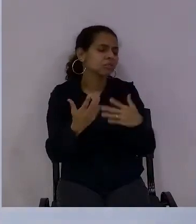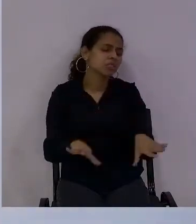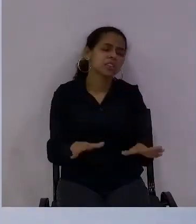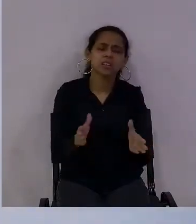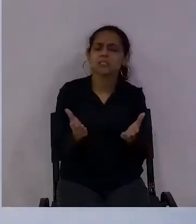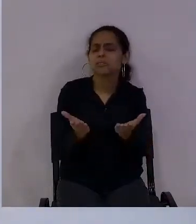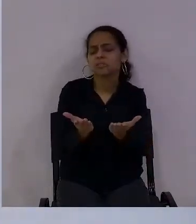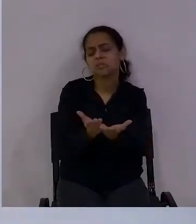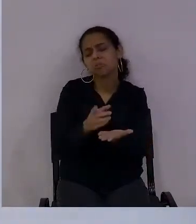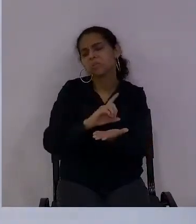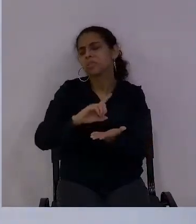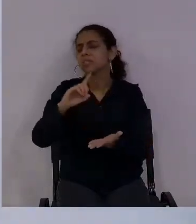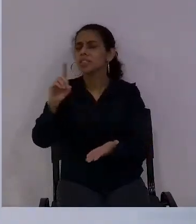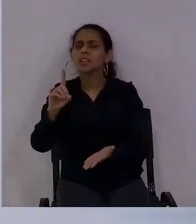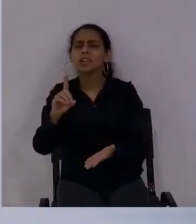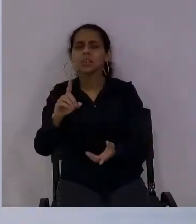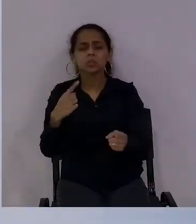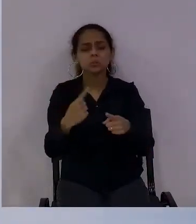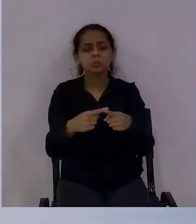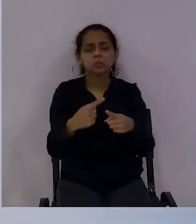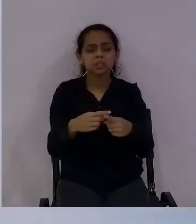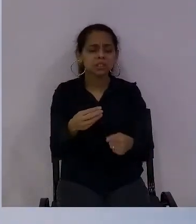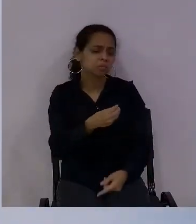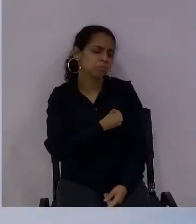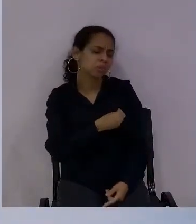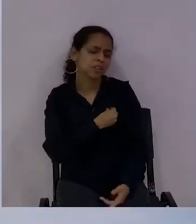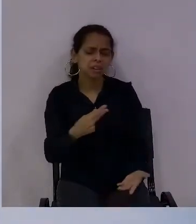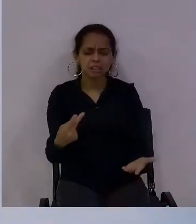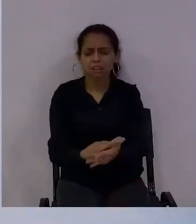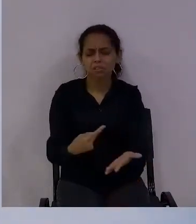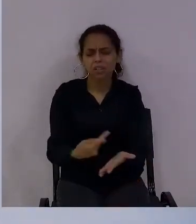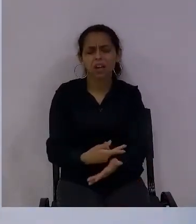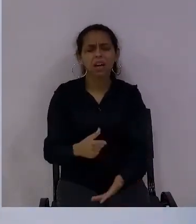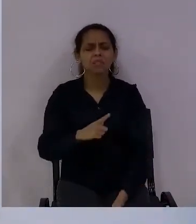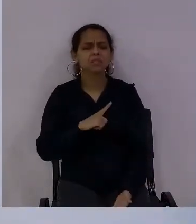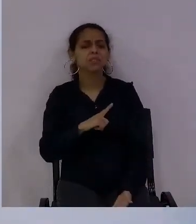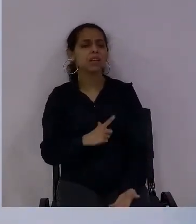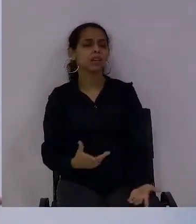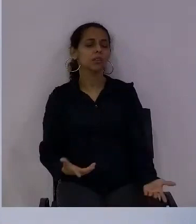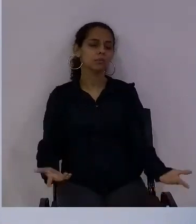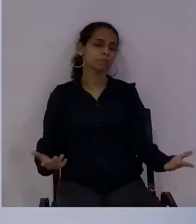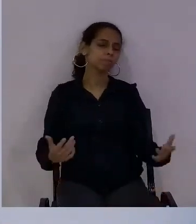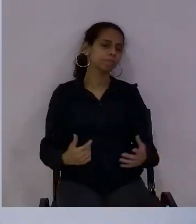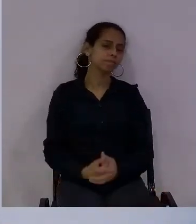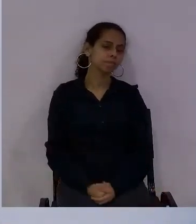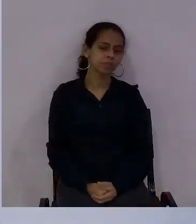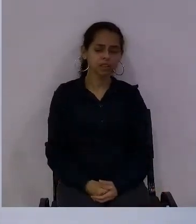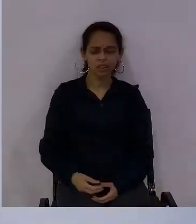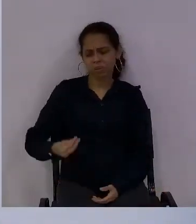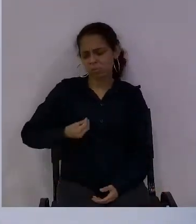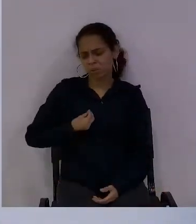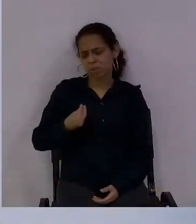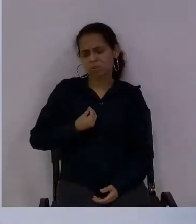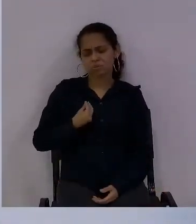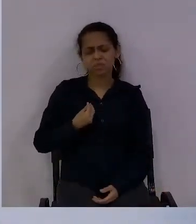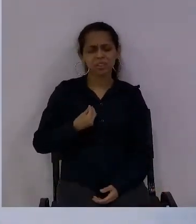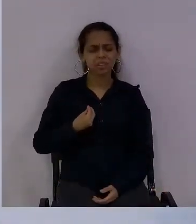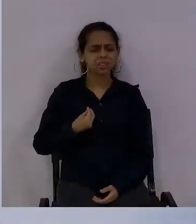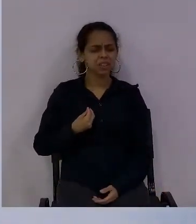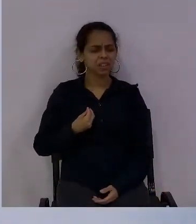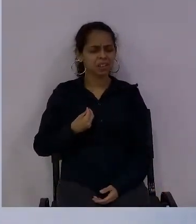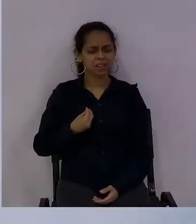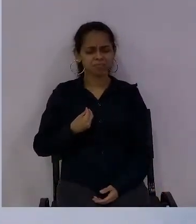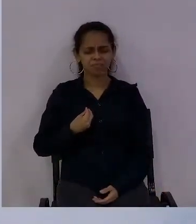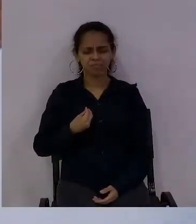agora já tem 2 anos que eu não vou mais à igreja. Para falar a verdade, pastor, minha vida está tão bagunçada com os